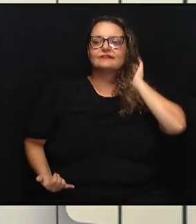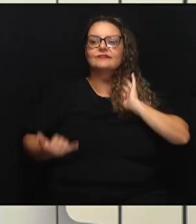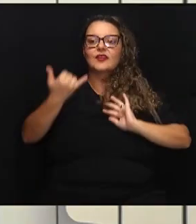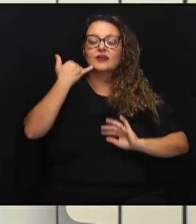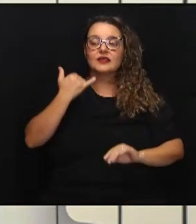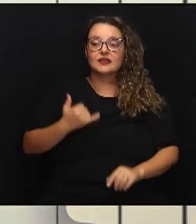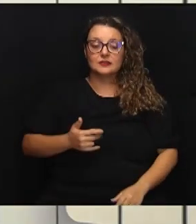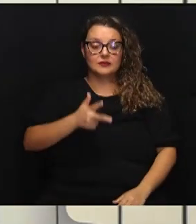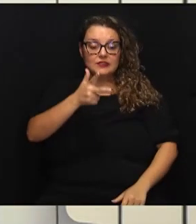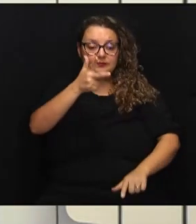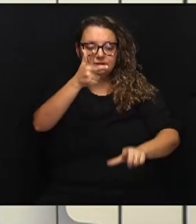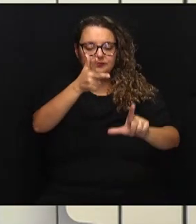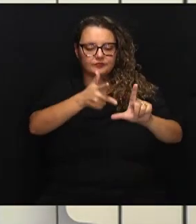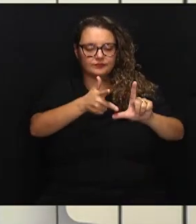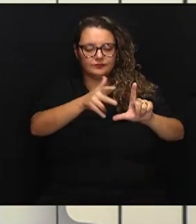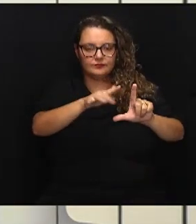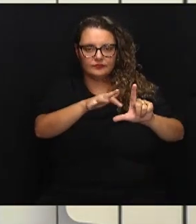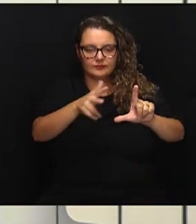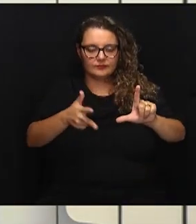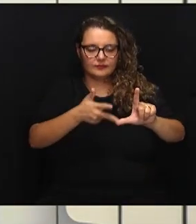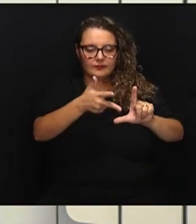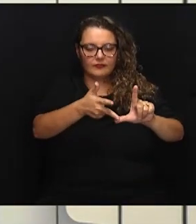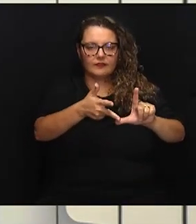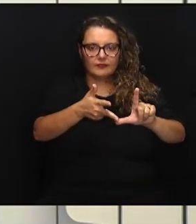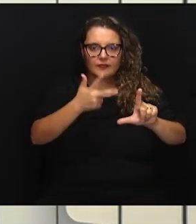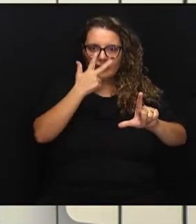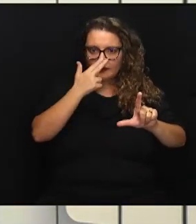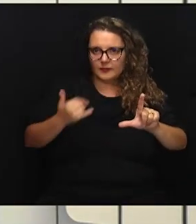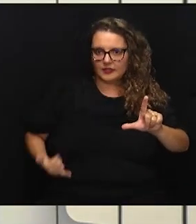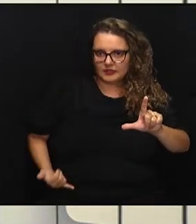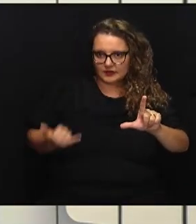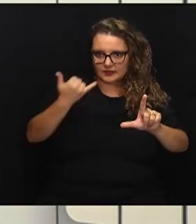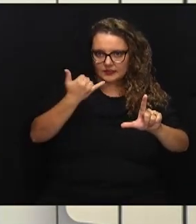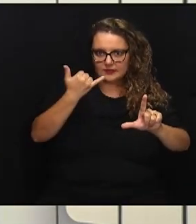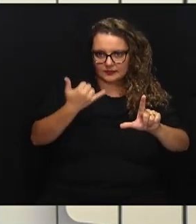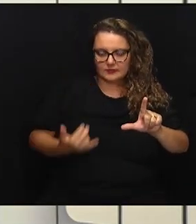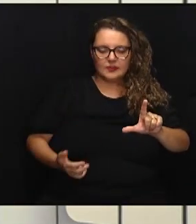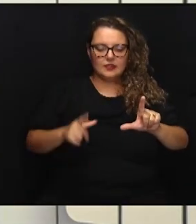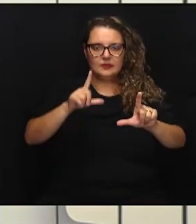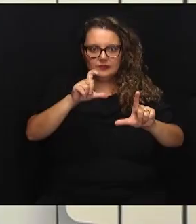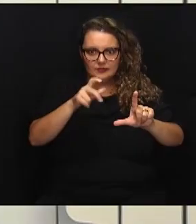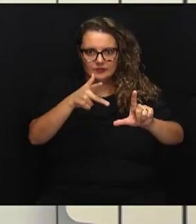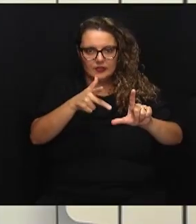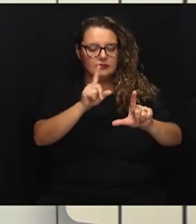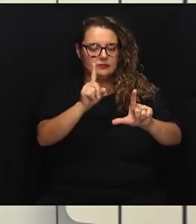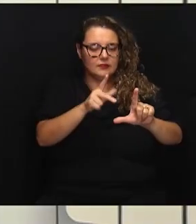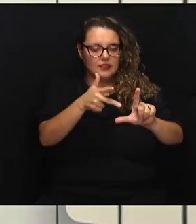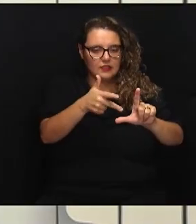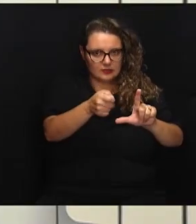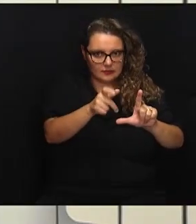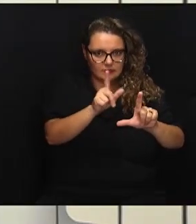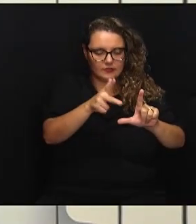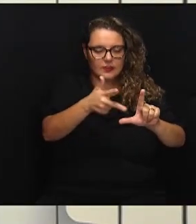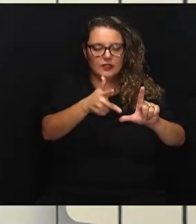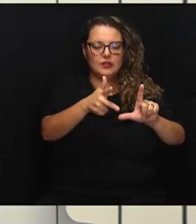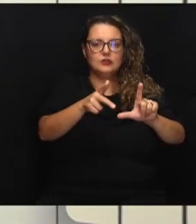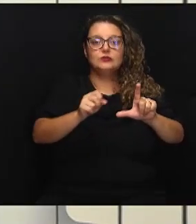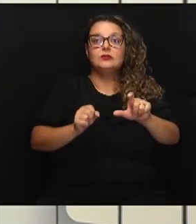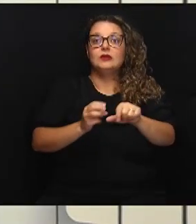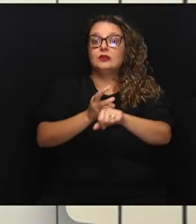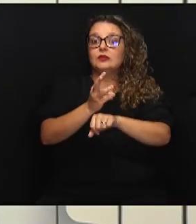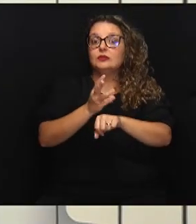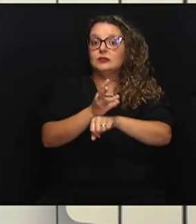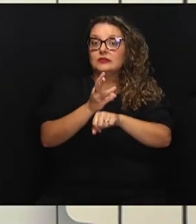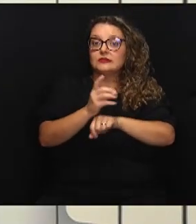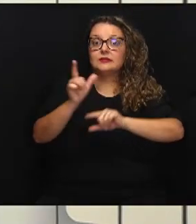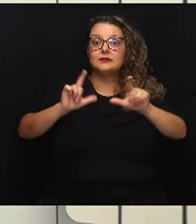celular. Você já tem acesso ao nosso WhatsApp, já vai aparecer uma mensagem na sua tela. Você aperta e aí você pode mandar o seu elogio, uma